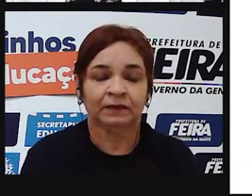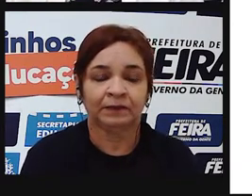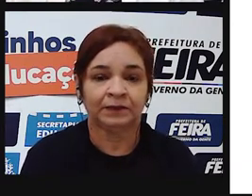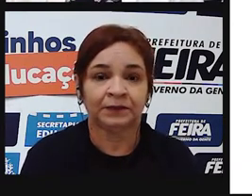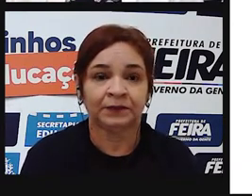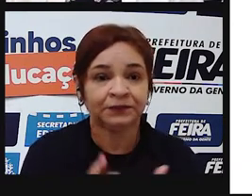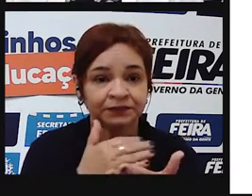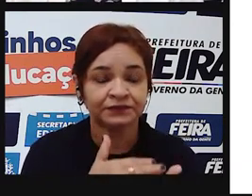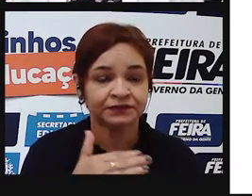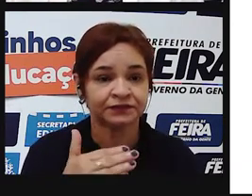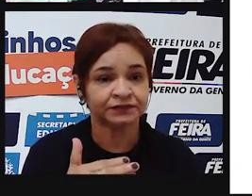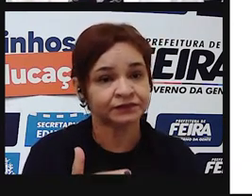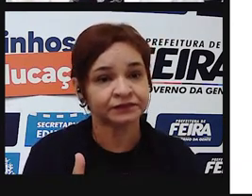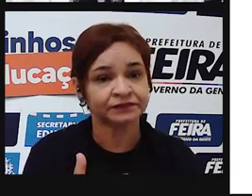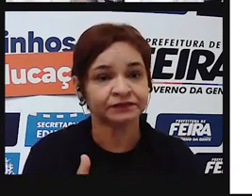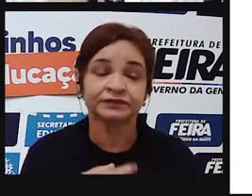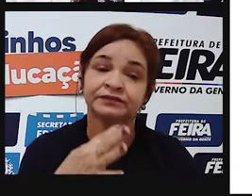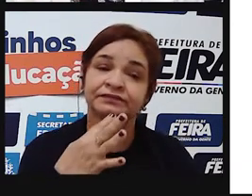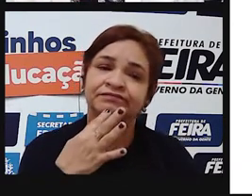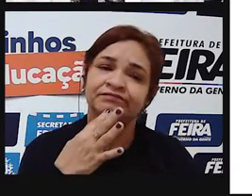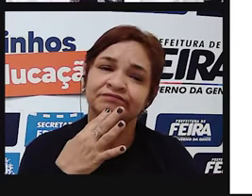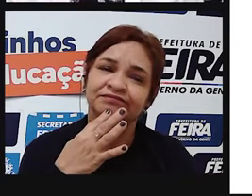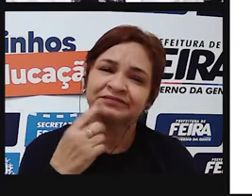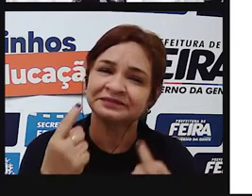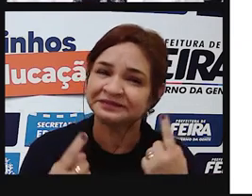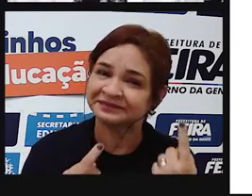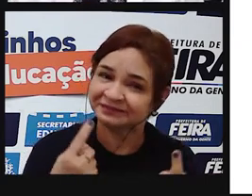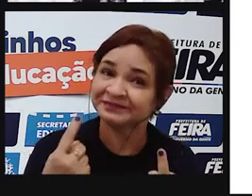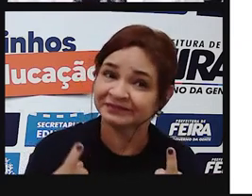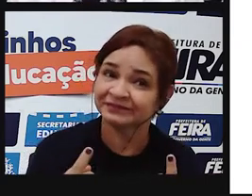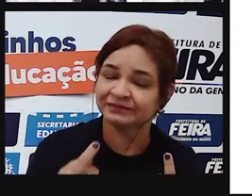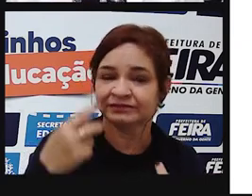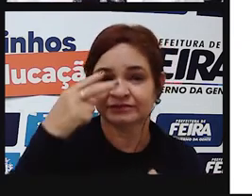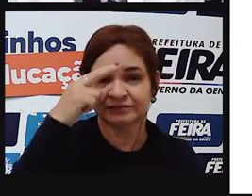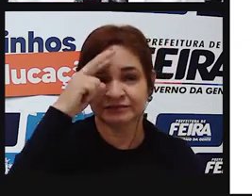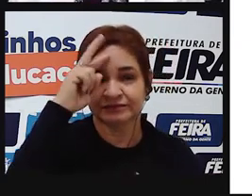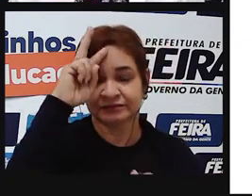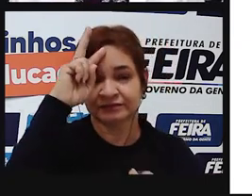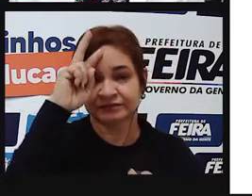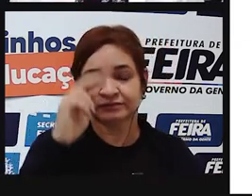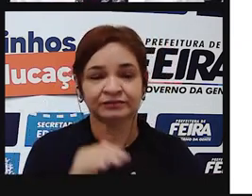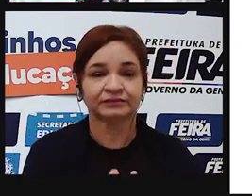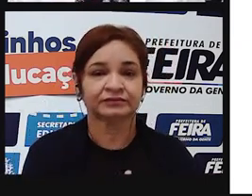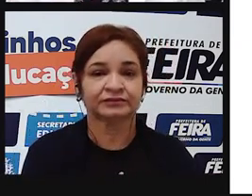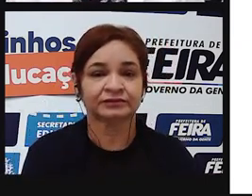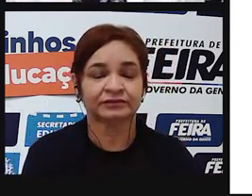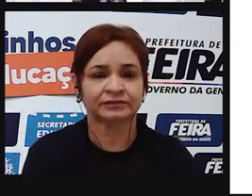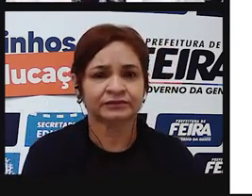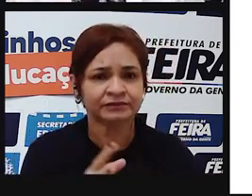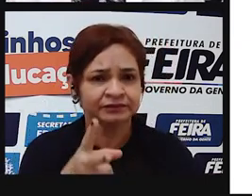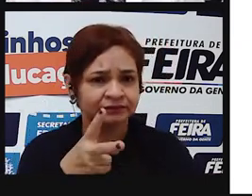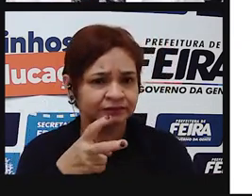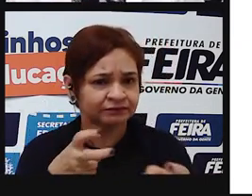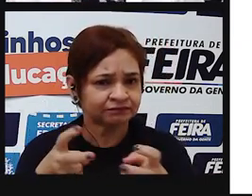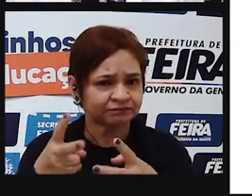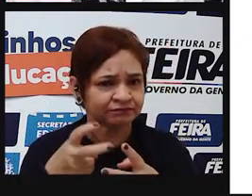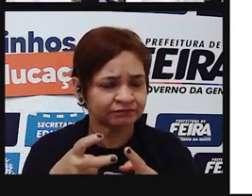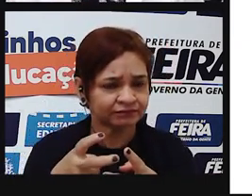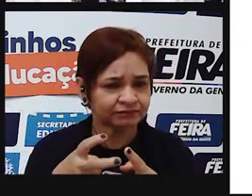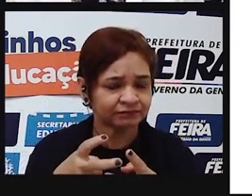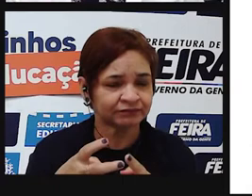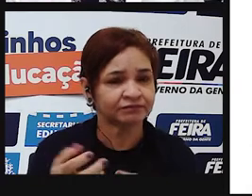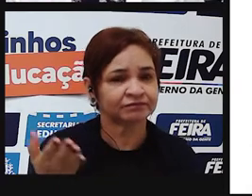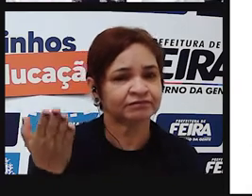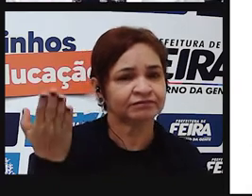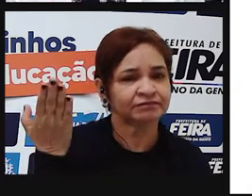Quero começar com vocês conhecendo um pouquinho da história e vendo algumas imagens antigas de Feira